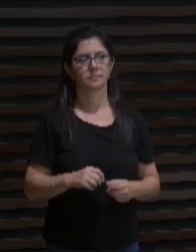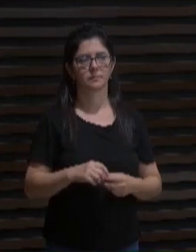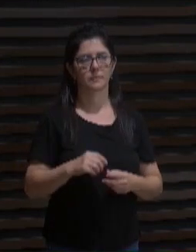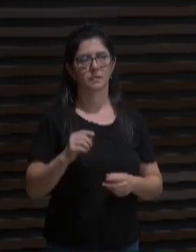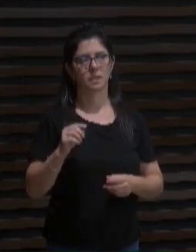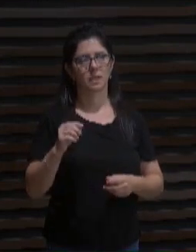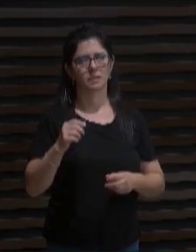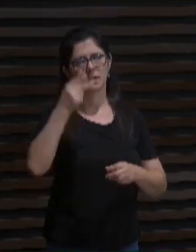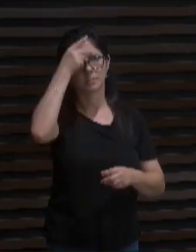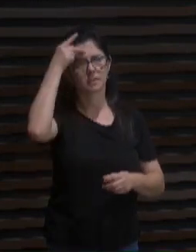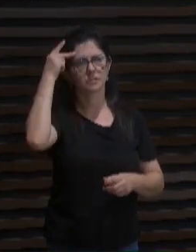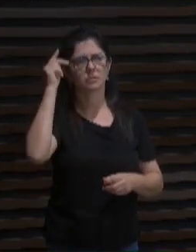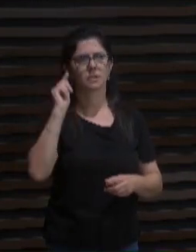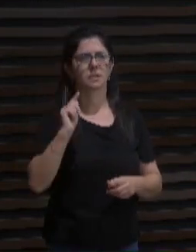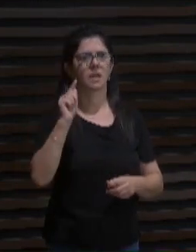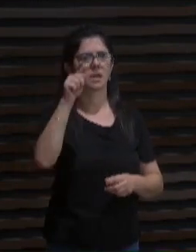no fundo for orar,